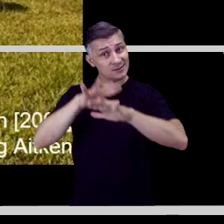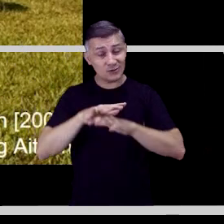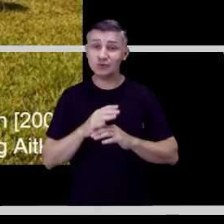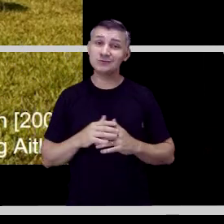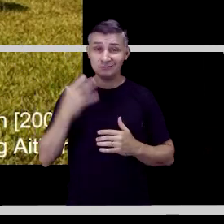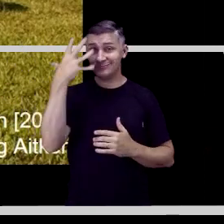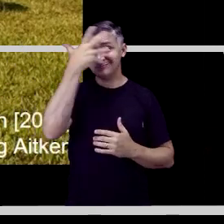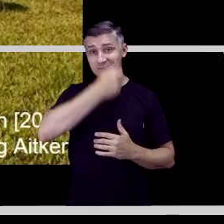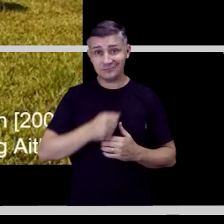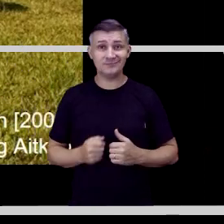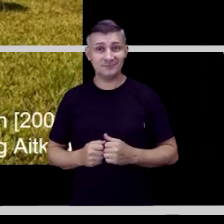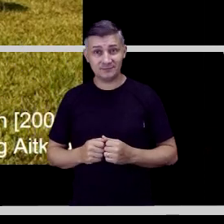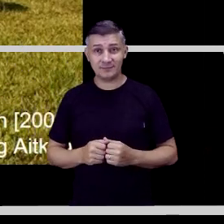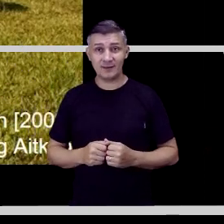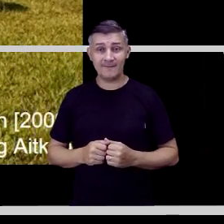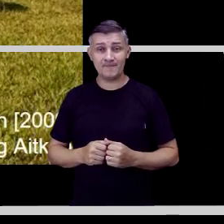esse meio,